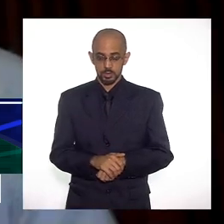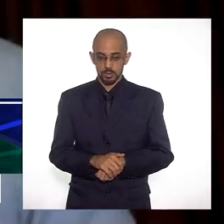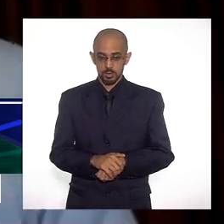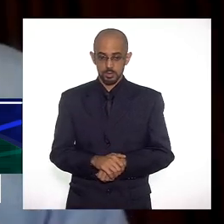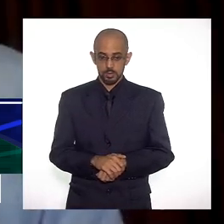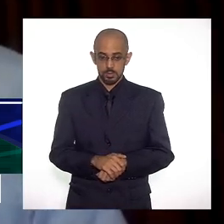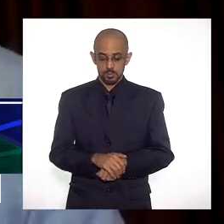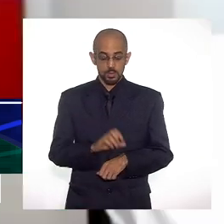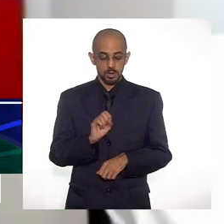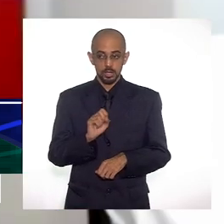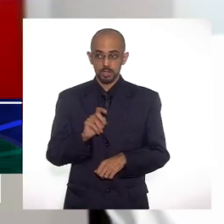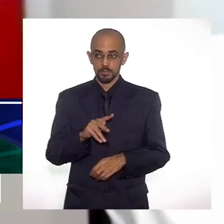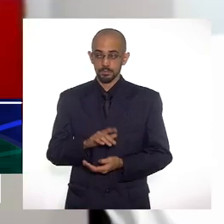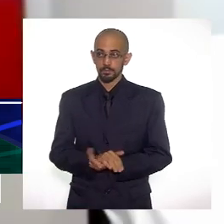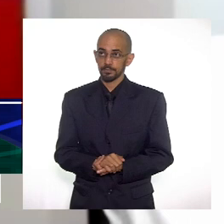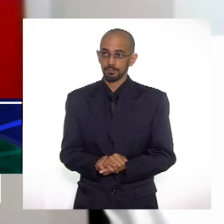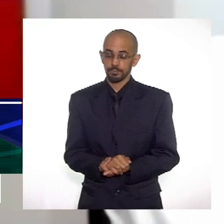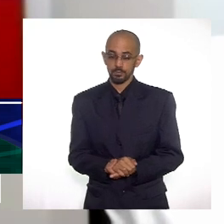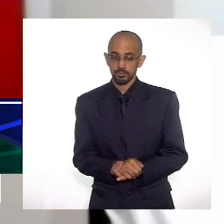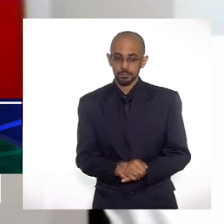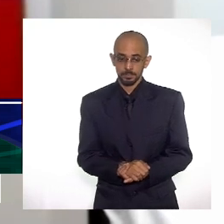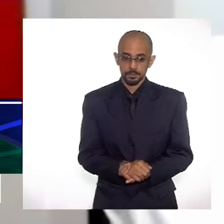Ok. Tá, então, deixa eu dizer